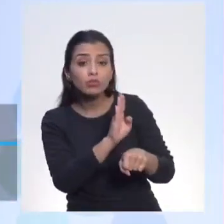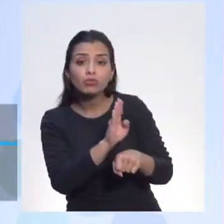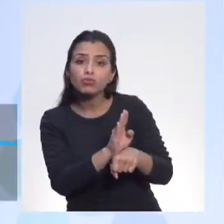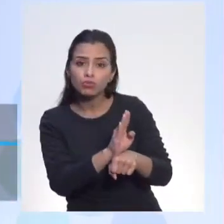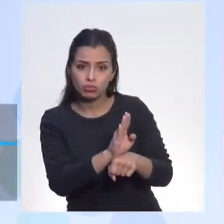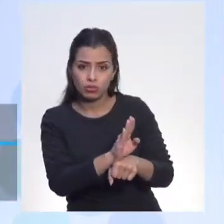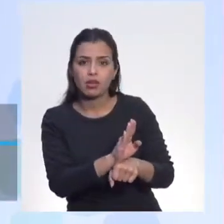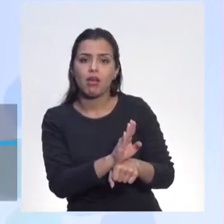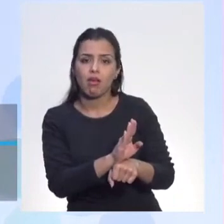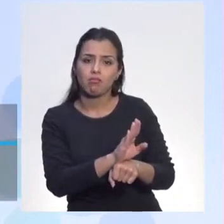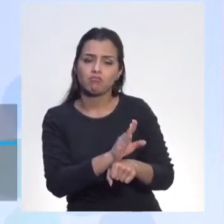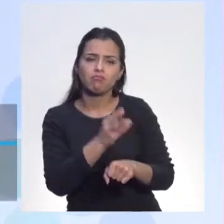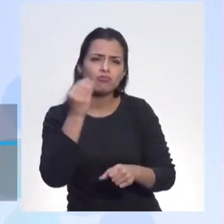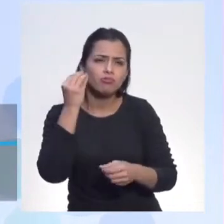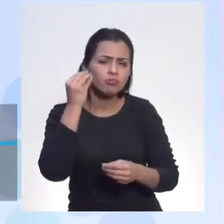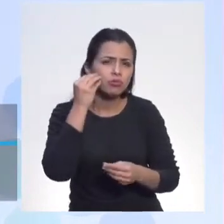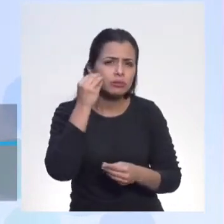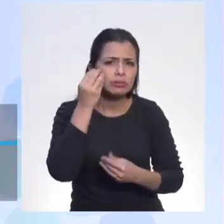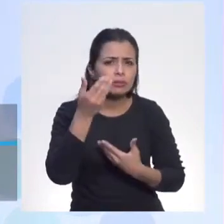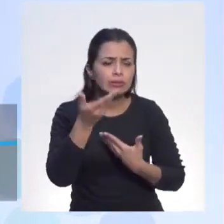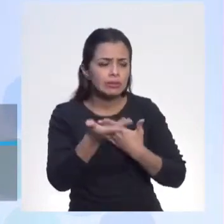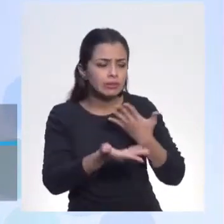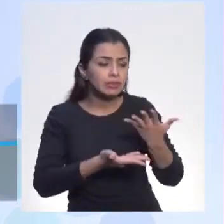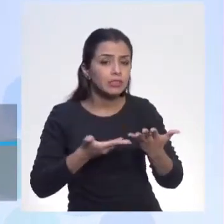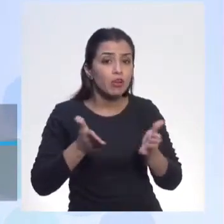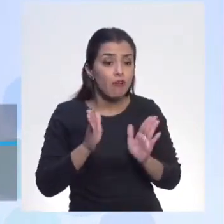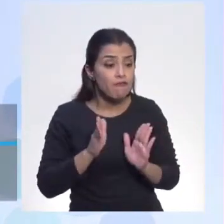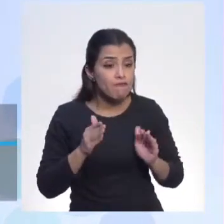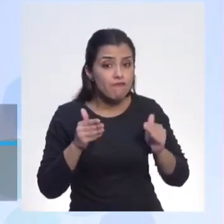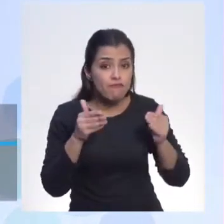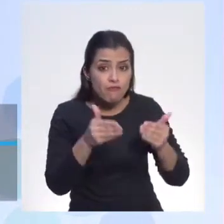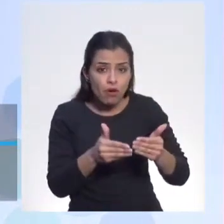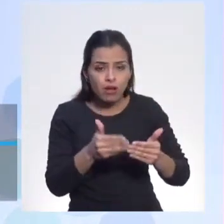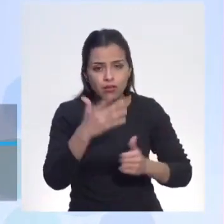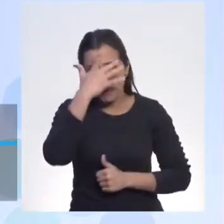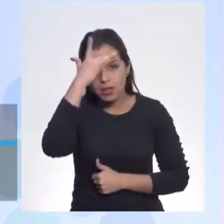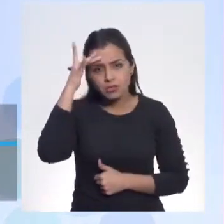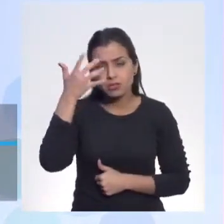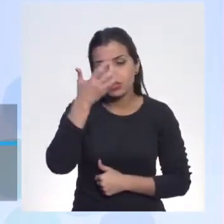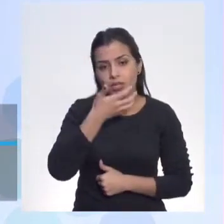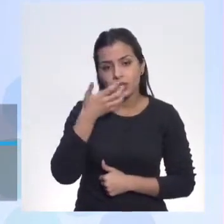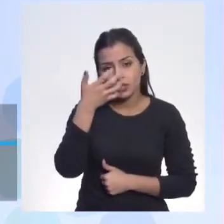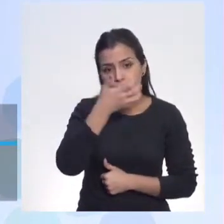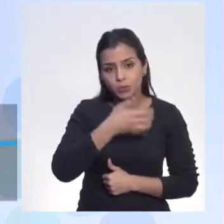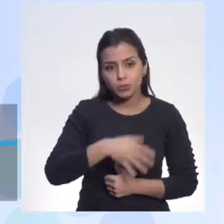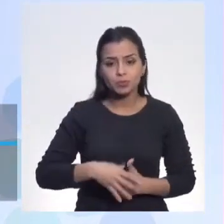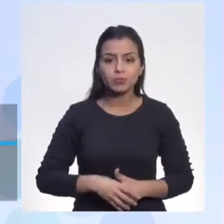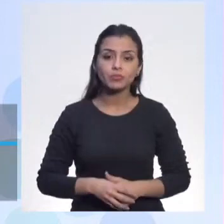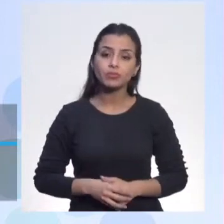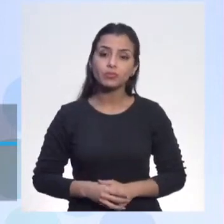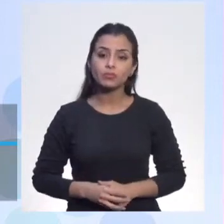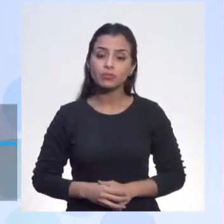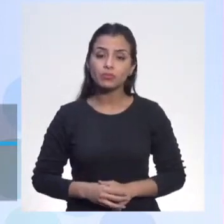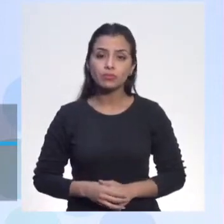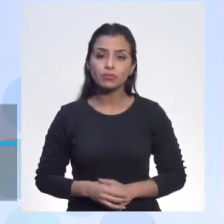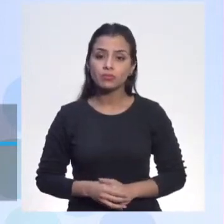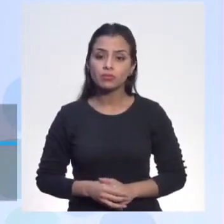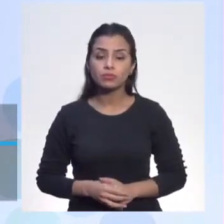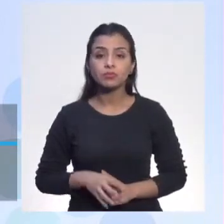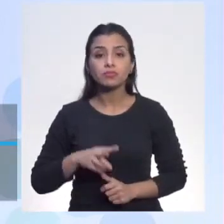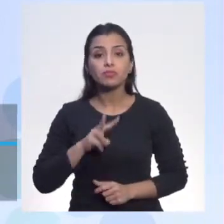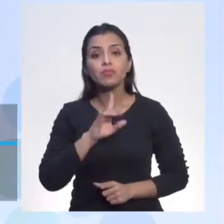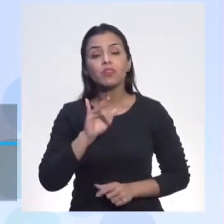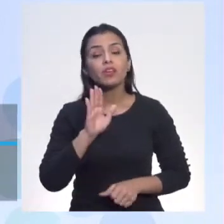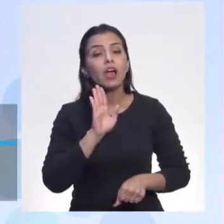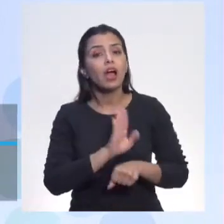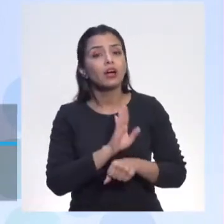né, de forma bem incisiva esse cantor. Tá? No caso, ele vai ajudar da seguinte